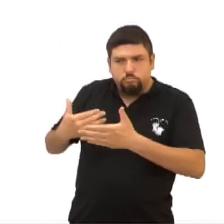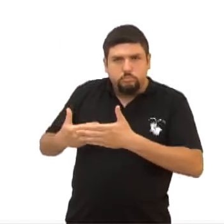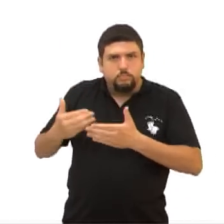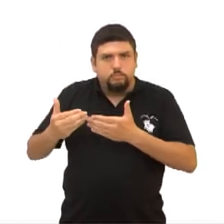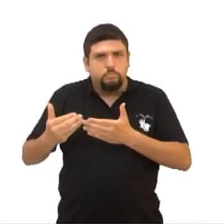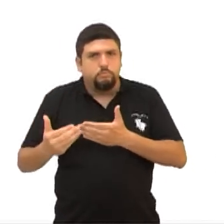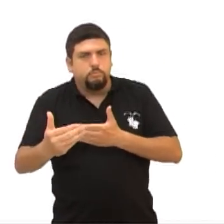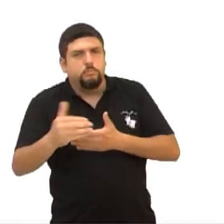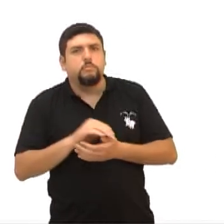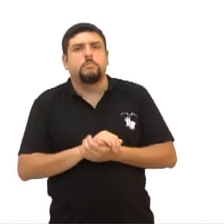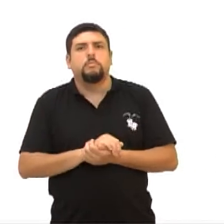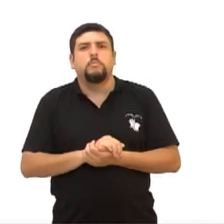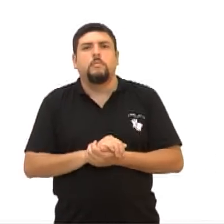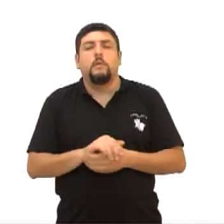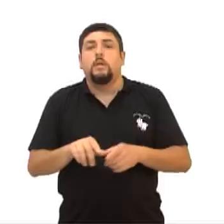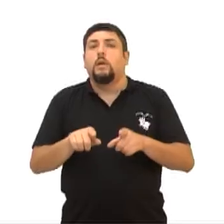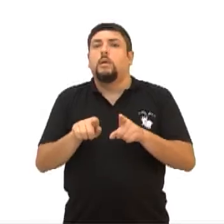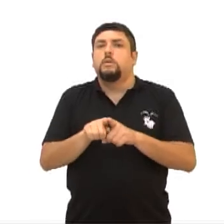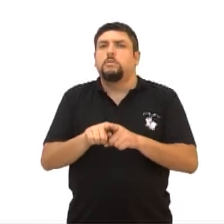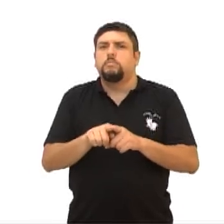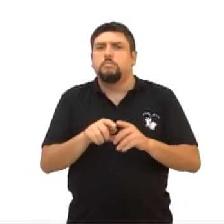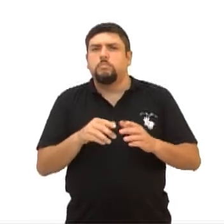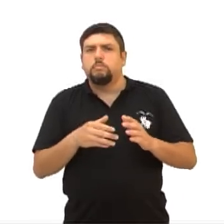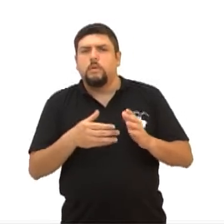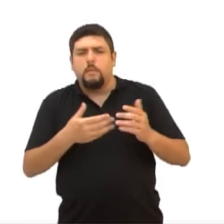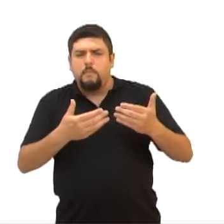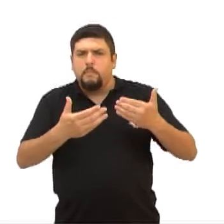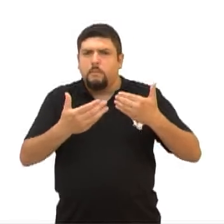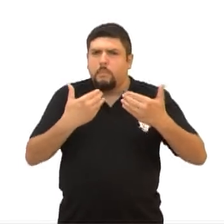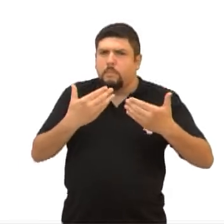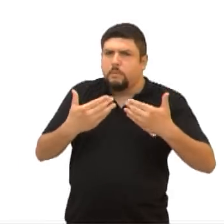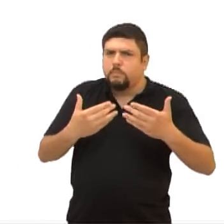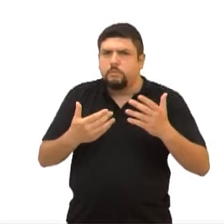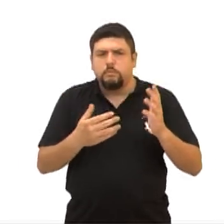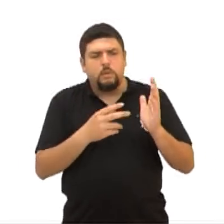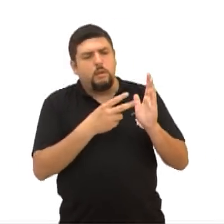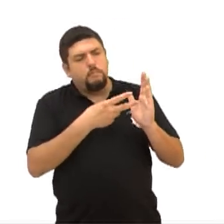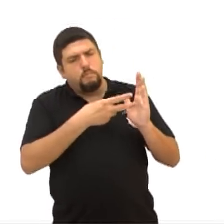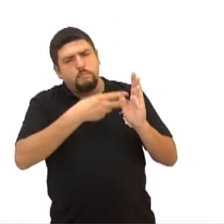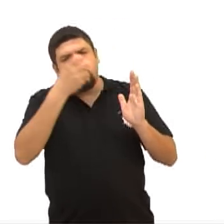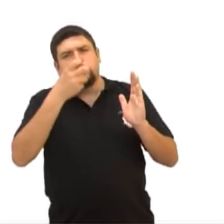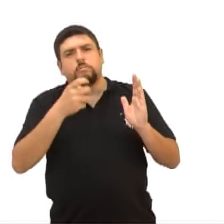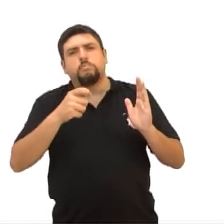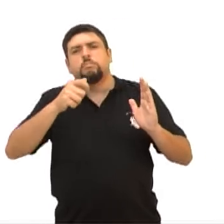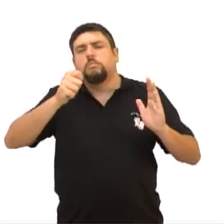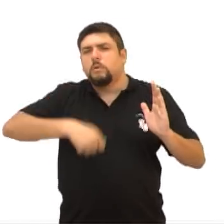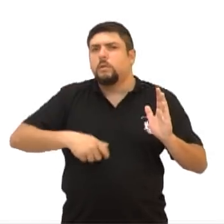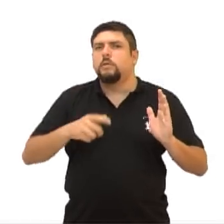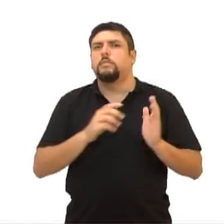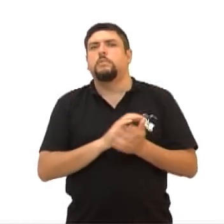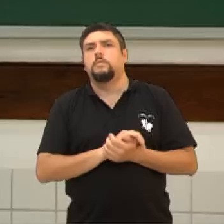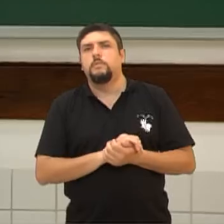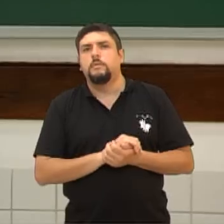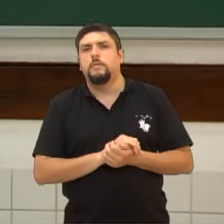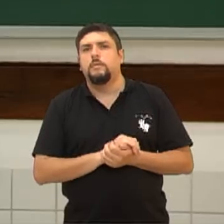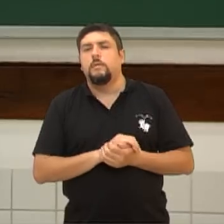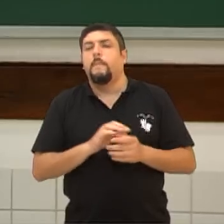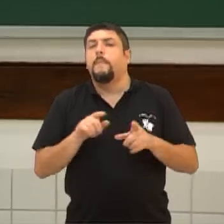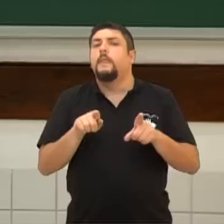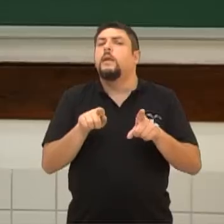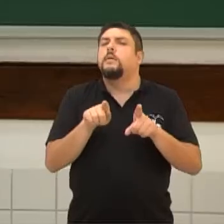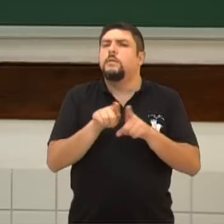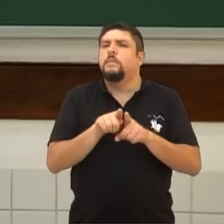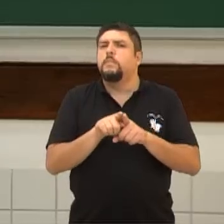Vamos identificar informações explícitas, aquelas informações que basta olhar a gente já reconhece, e